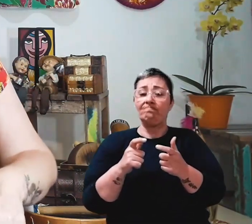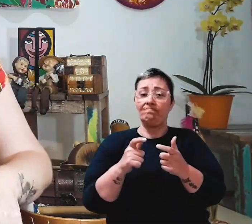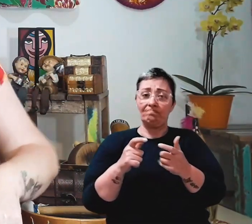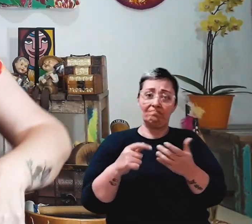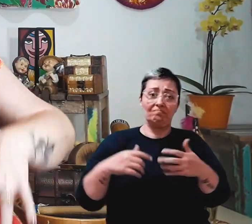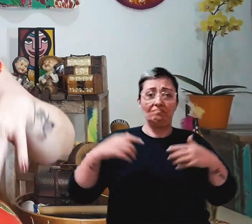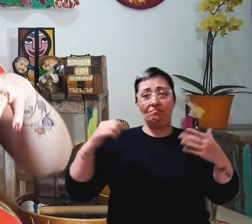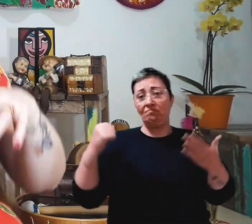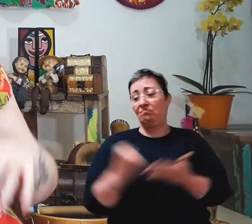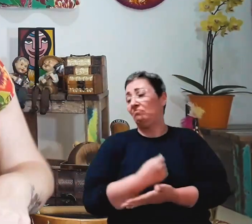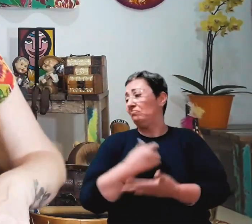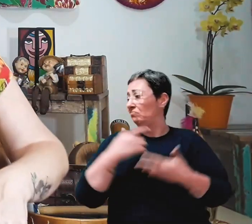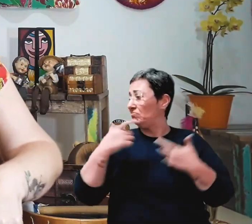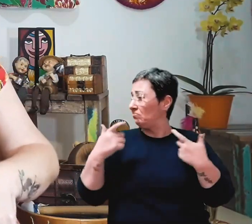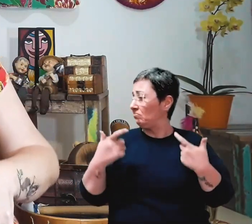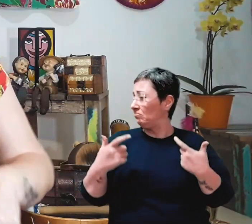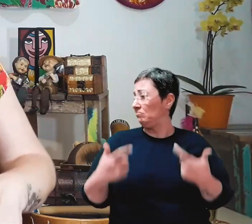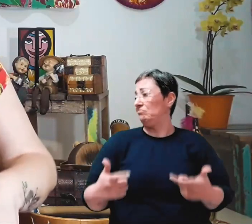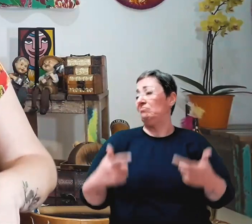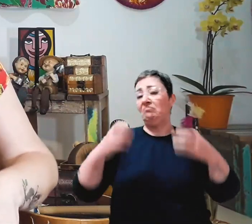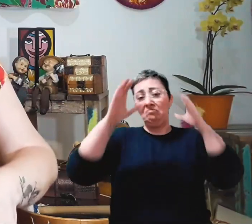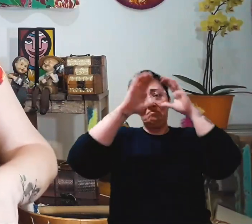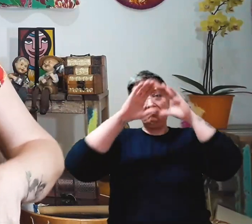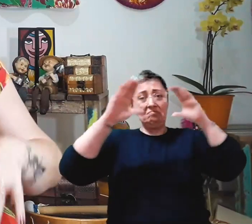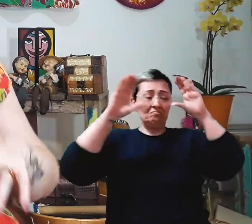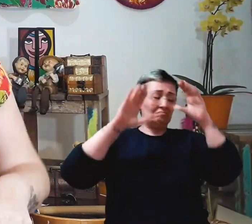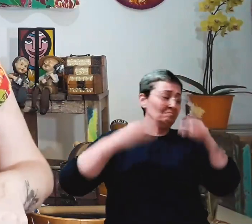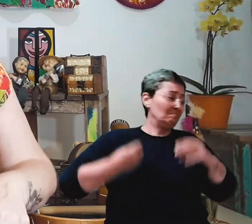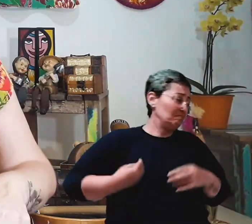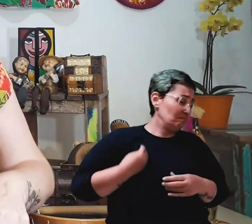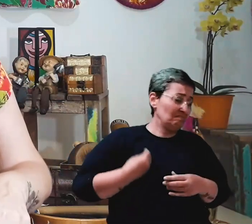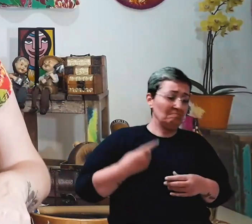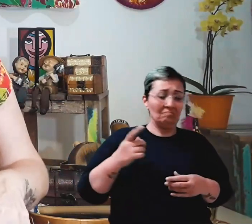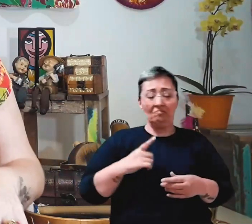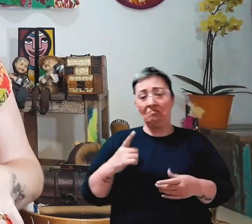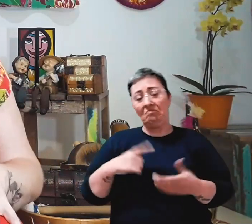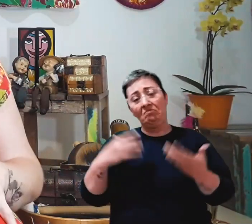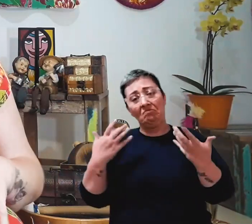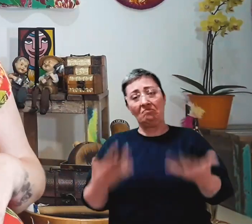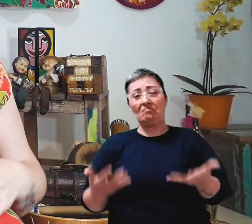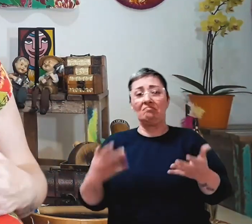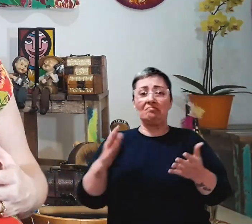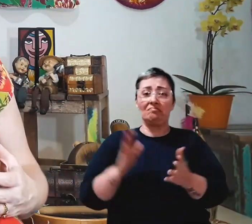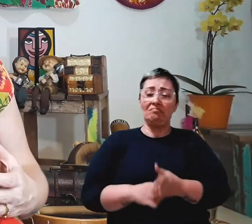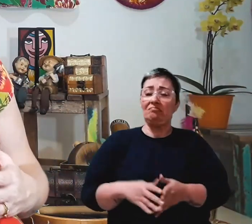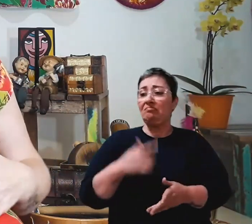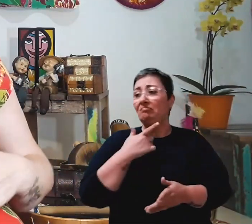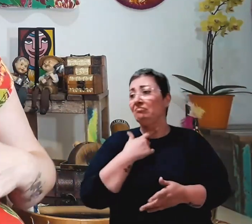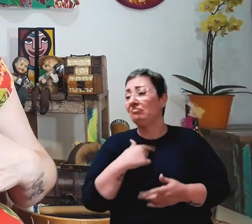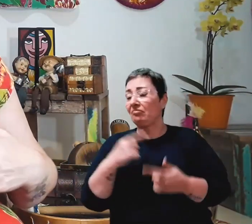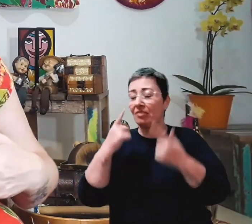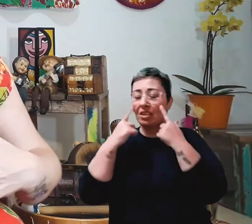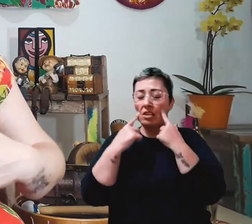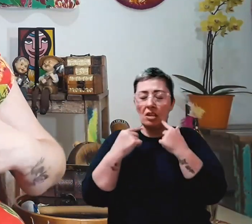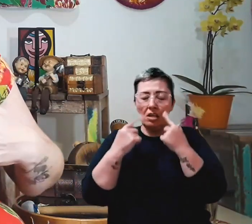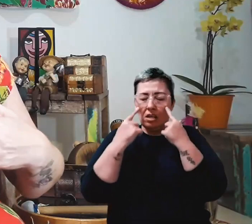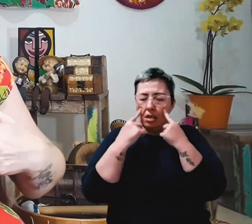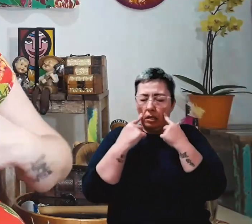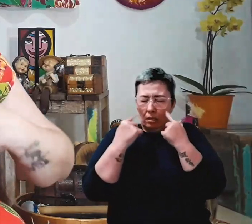Que coisa chata que essa nuvem, que coisa chata. E a vontade de chorar foi tão